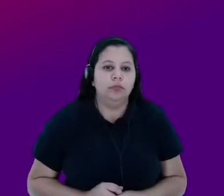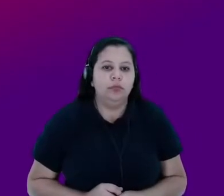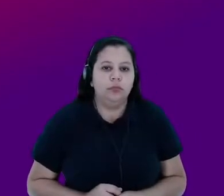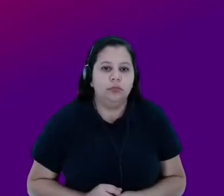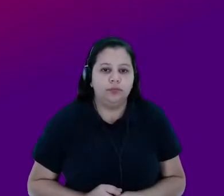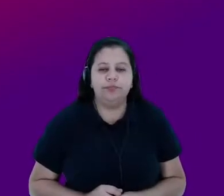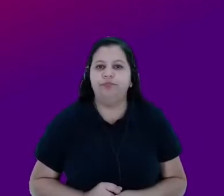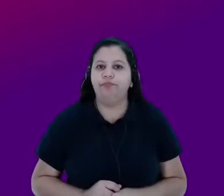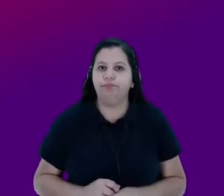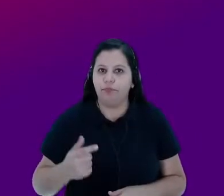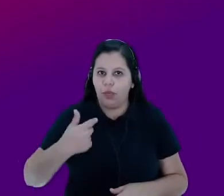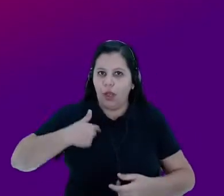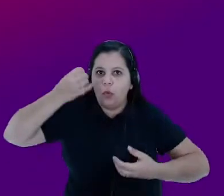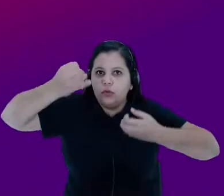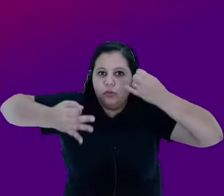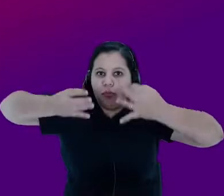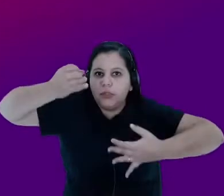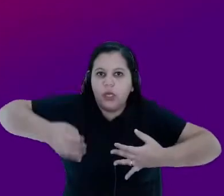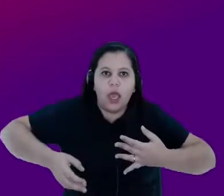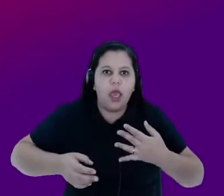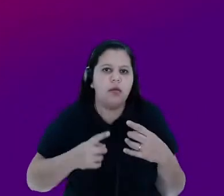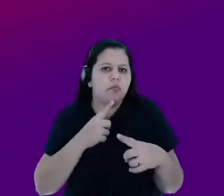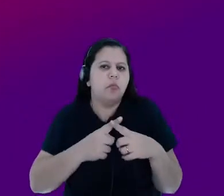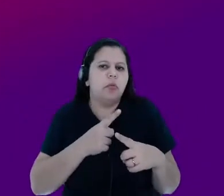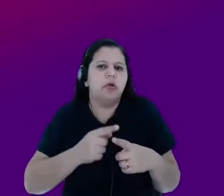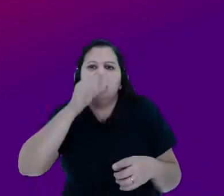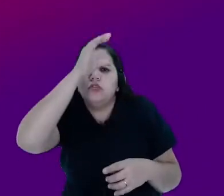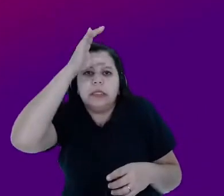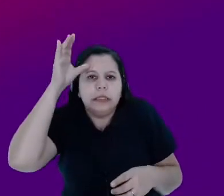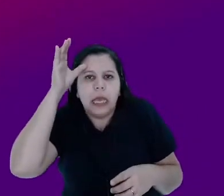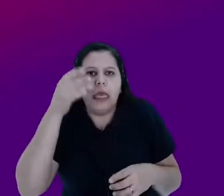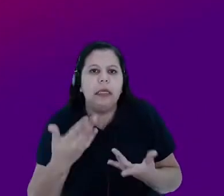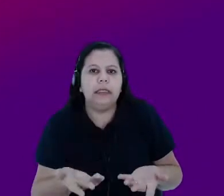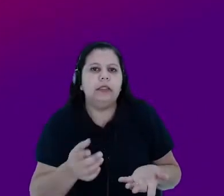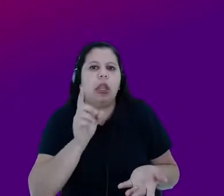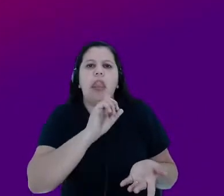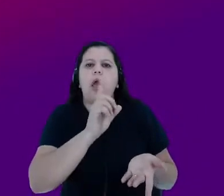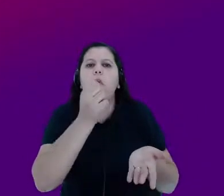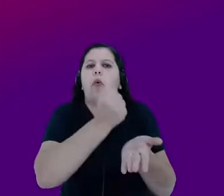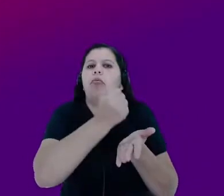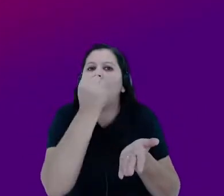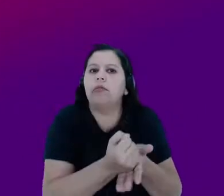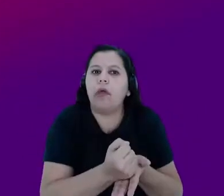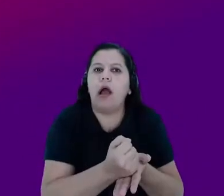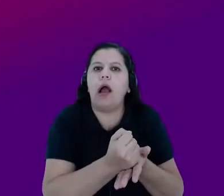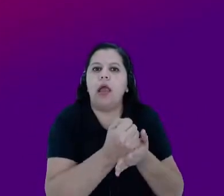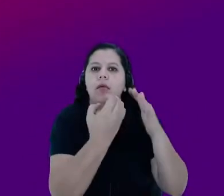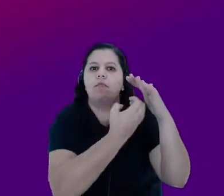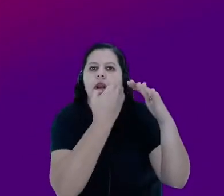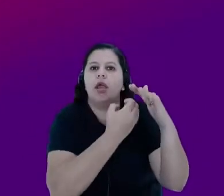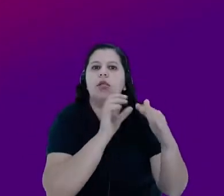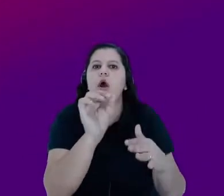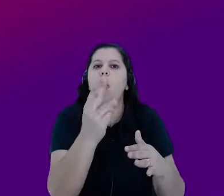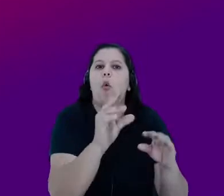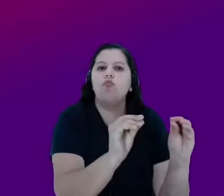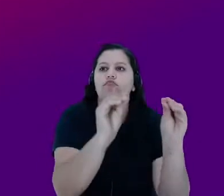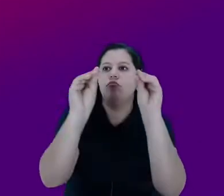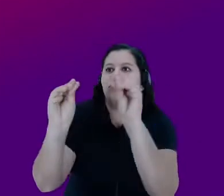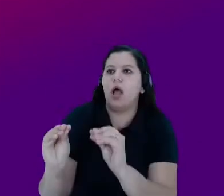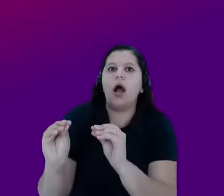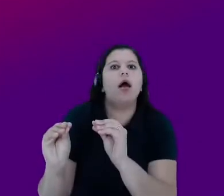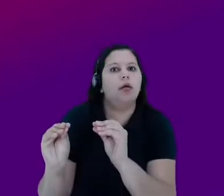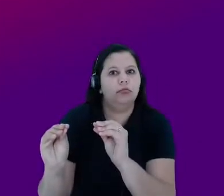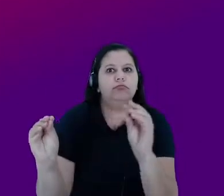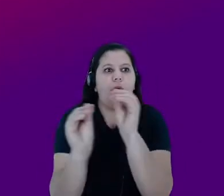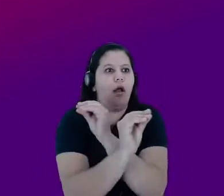Bom, eu falei um pouco então dos motivos que fizeram os clientes não contratarem, mudarem de seguradora, e também falei um pouco dos clientes